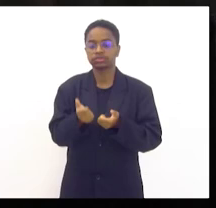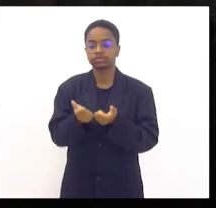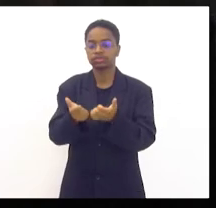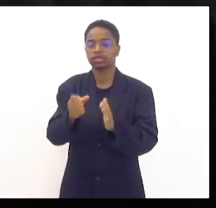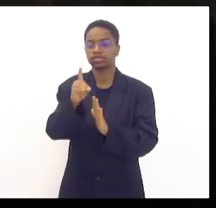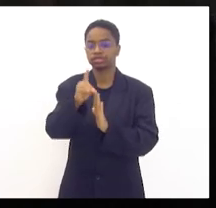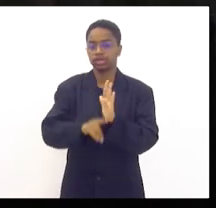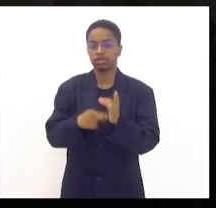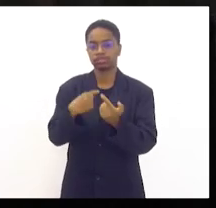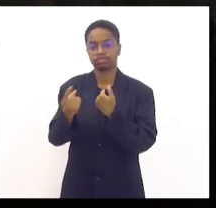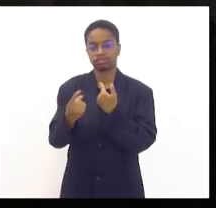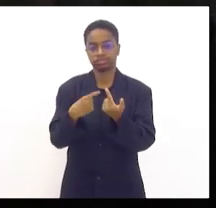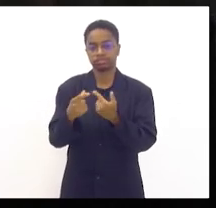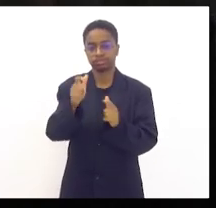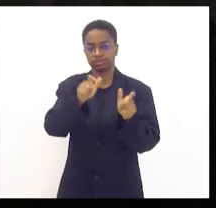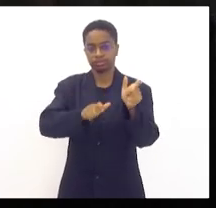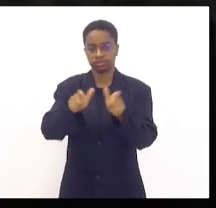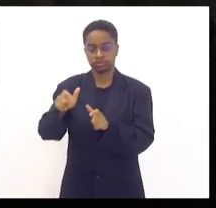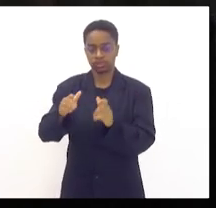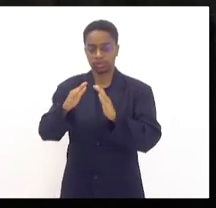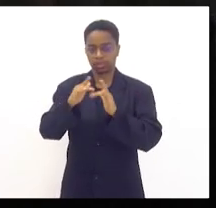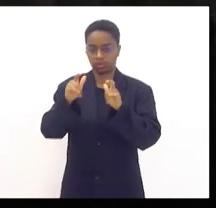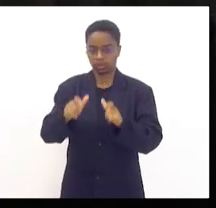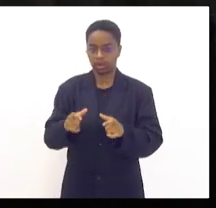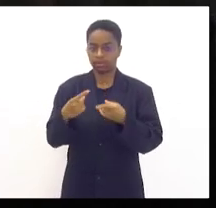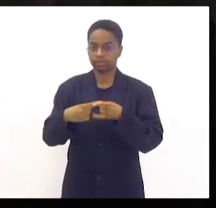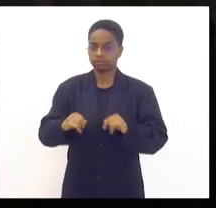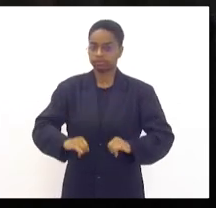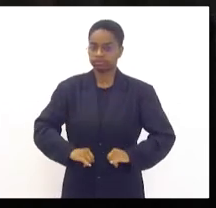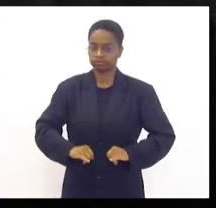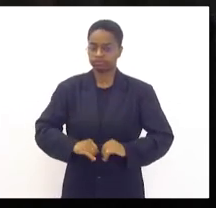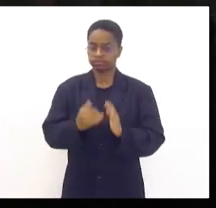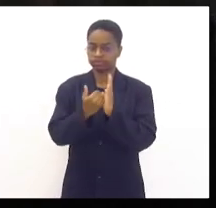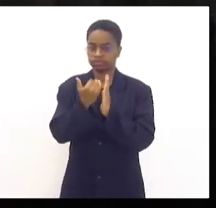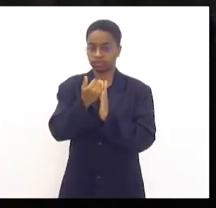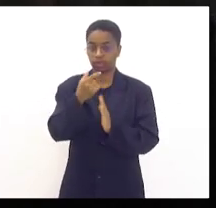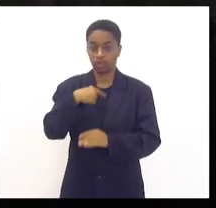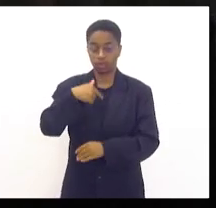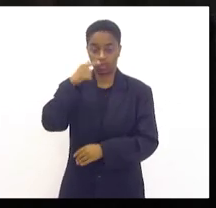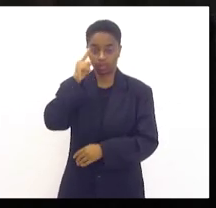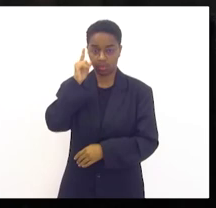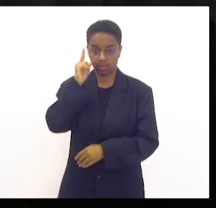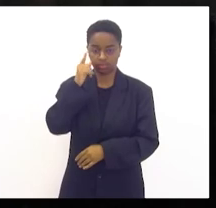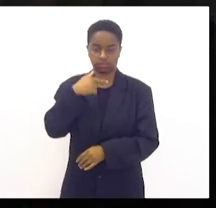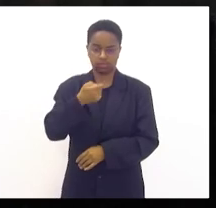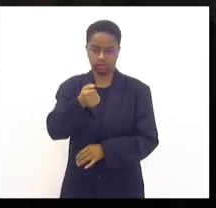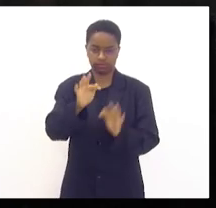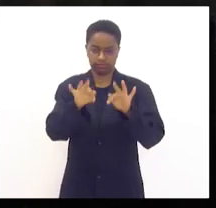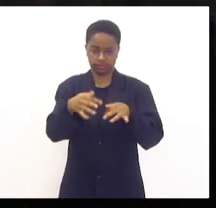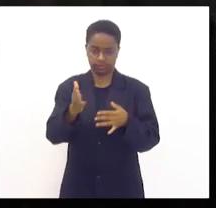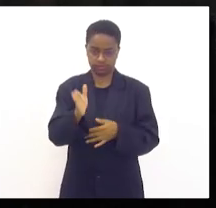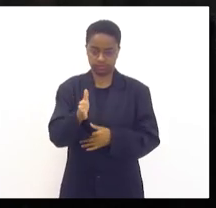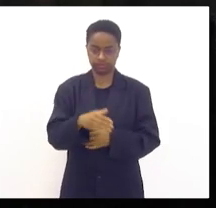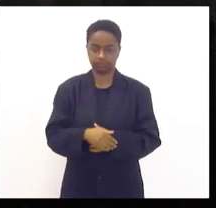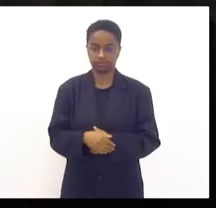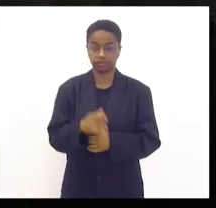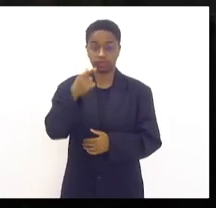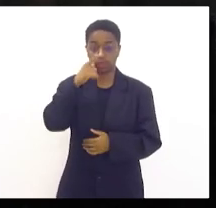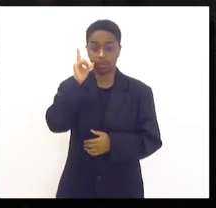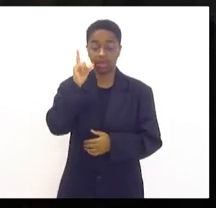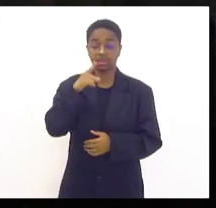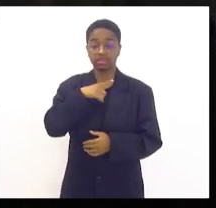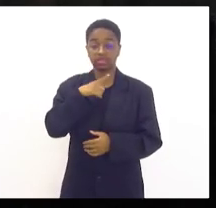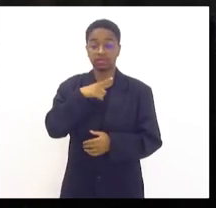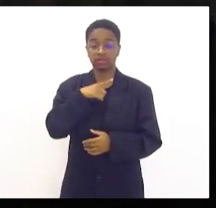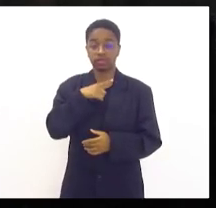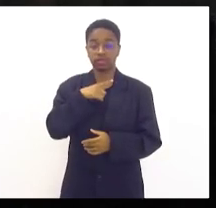do cidadão, né, daquela região ali, que vem sofrendo muito. Ontem, só para me finalizar aqui, o deputado, ontem teve toque de